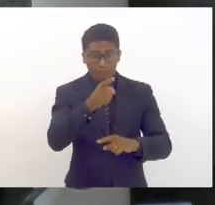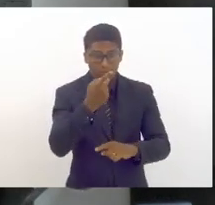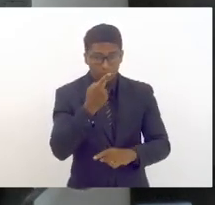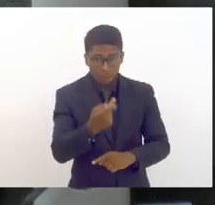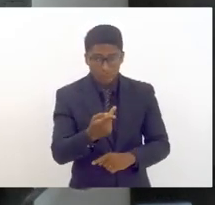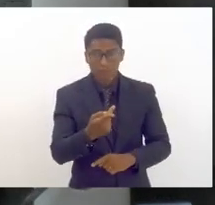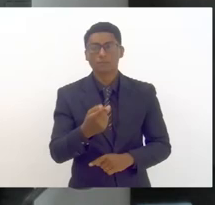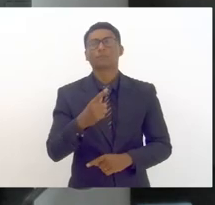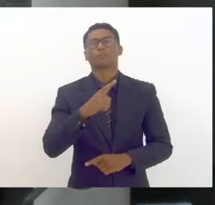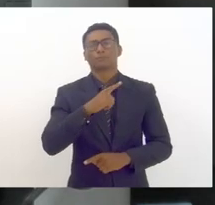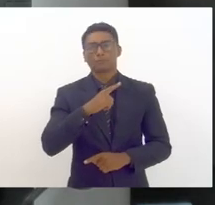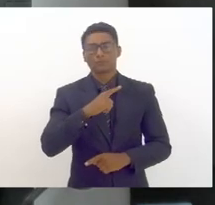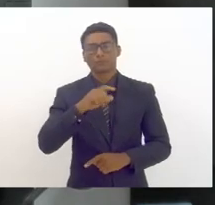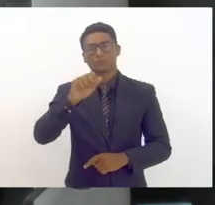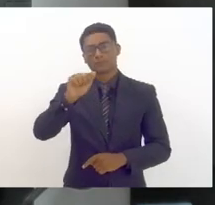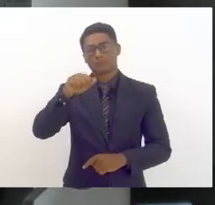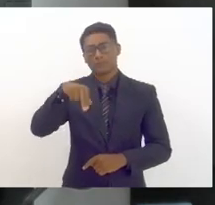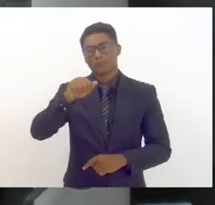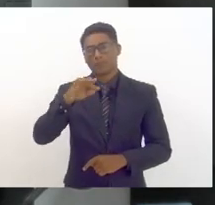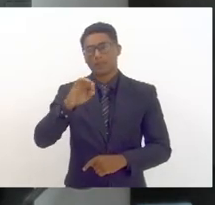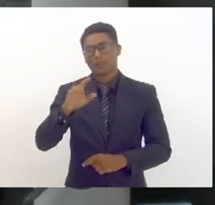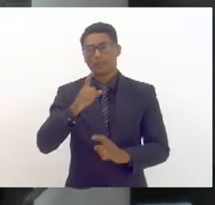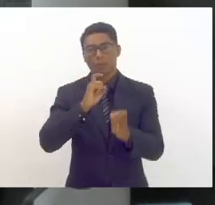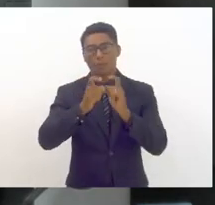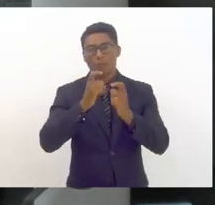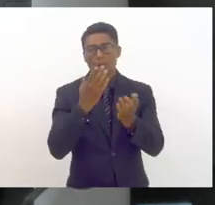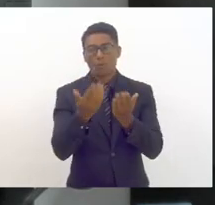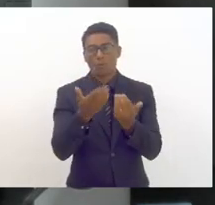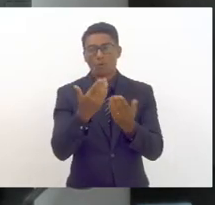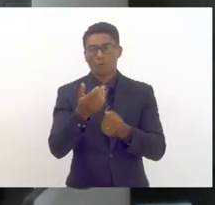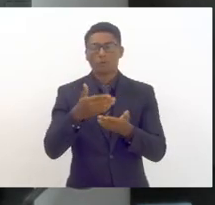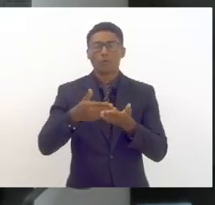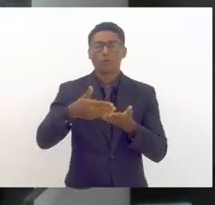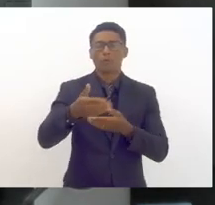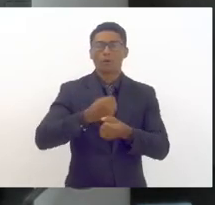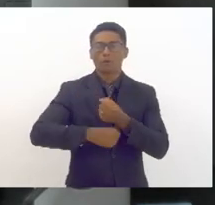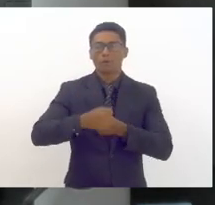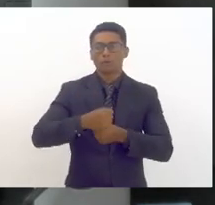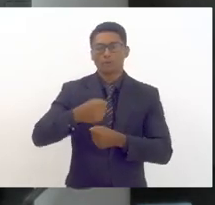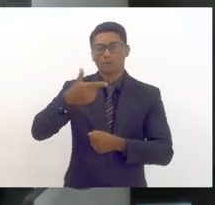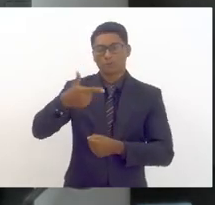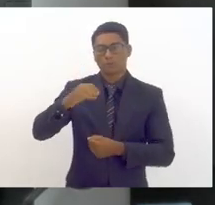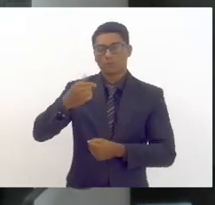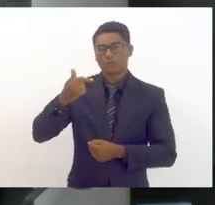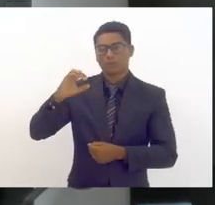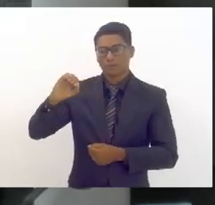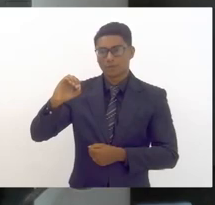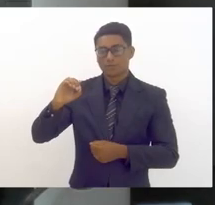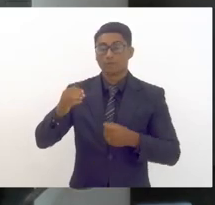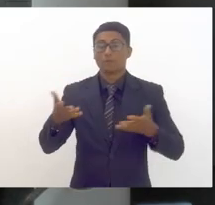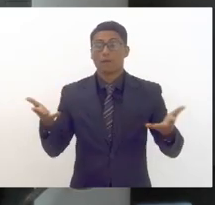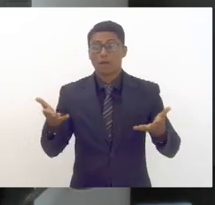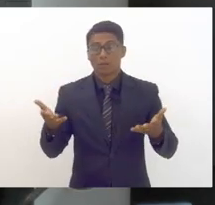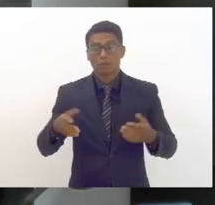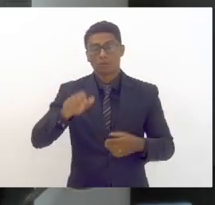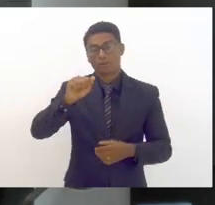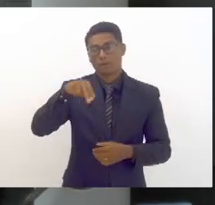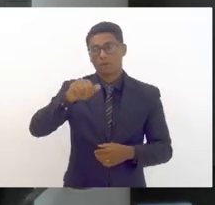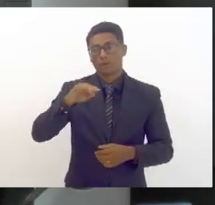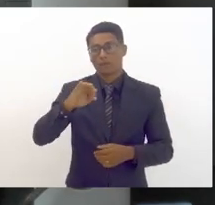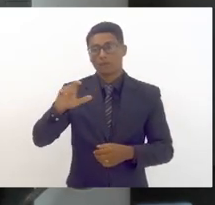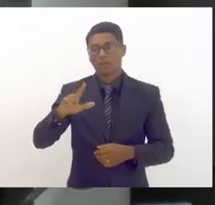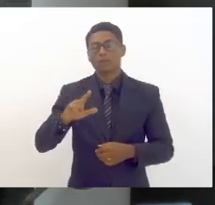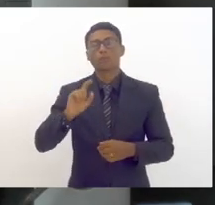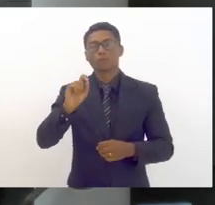essa discussão com a Anatel, ela se iniciou em 2020. A Anatel agora deu esse prazo em